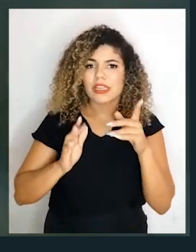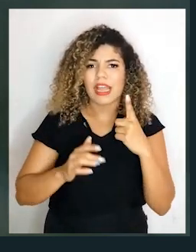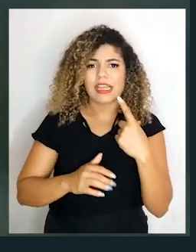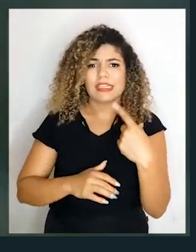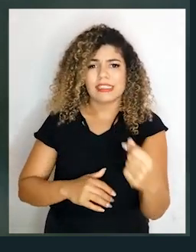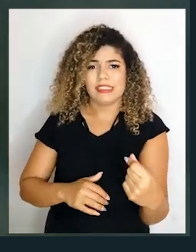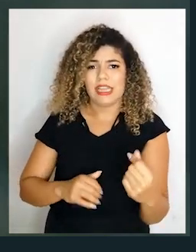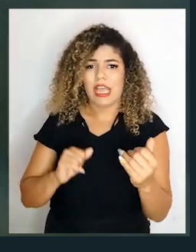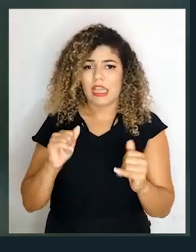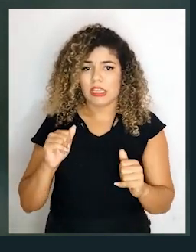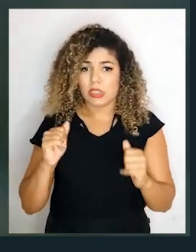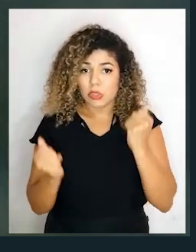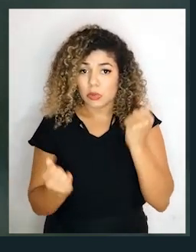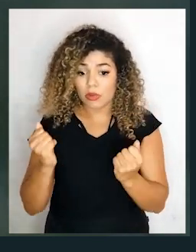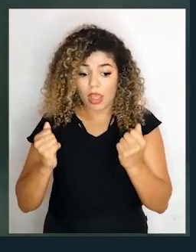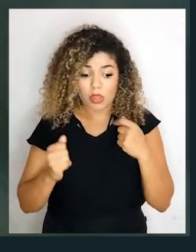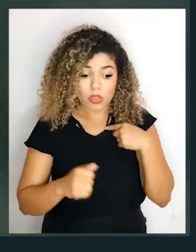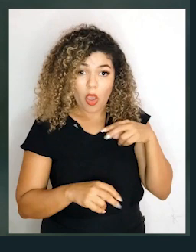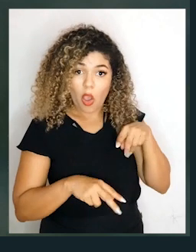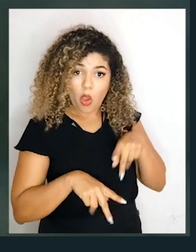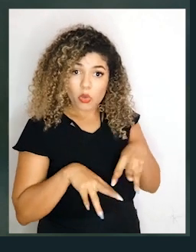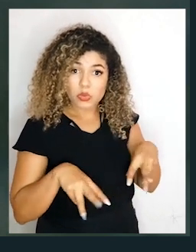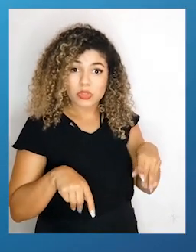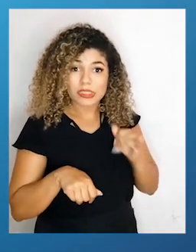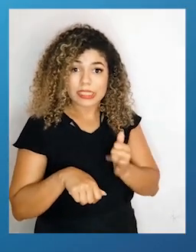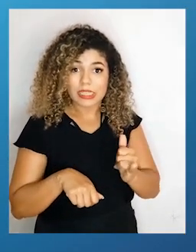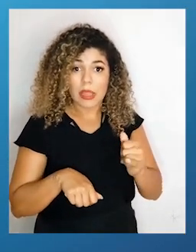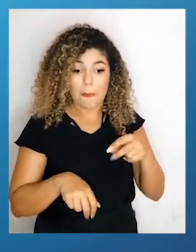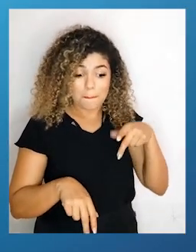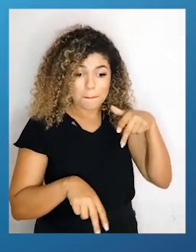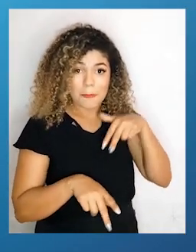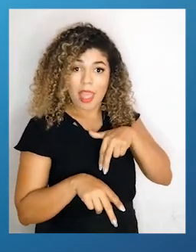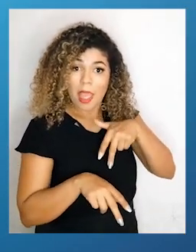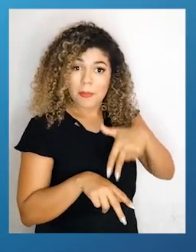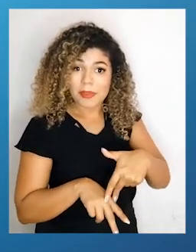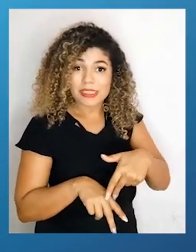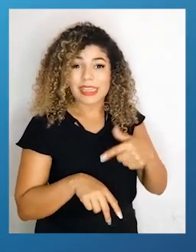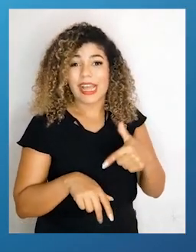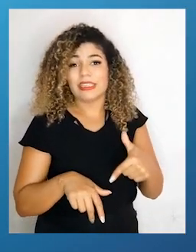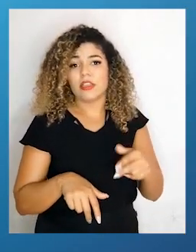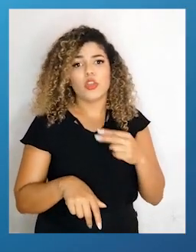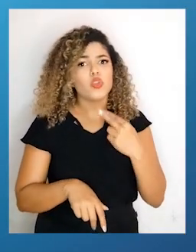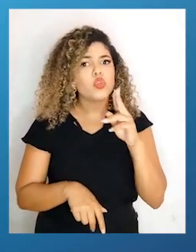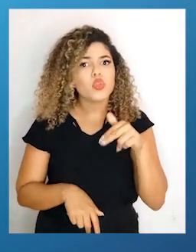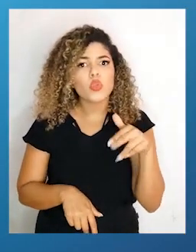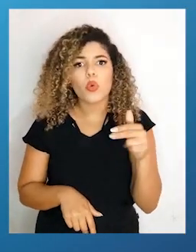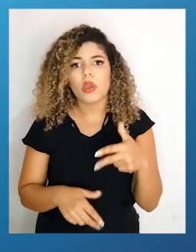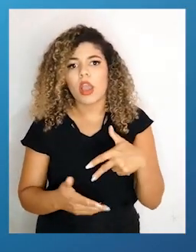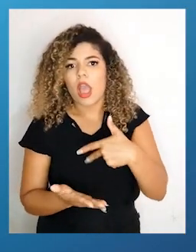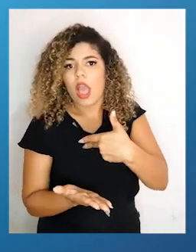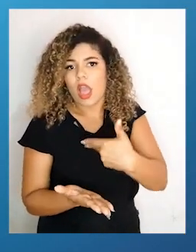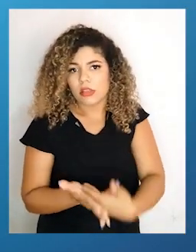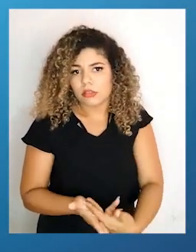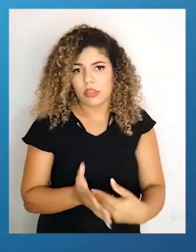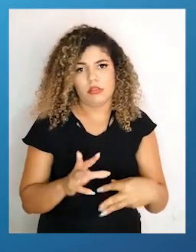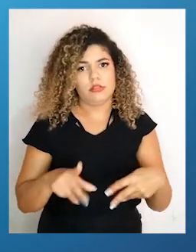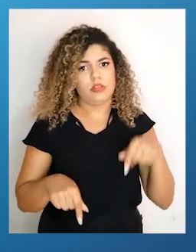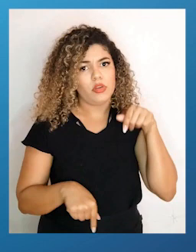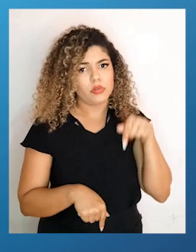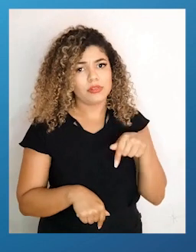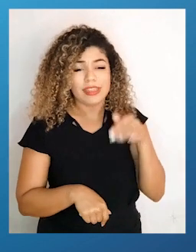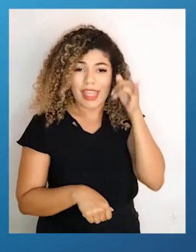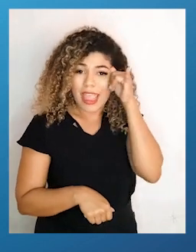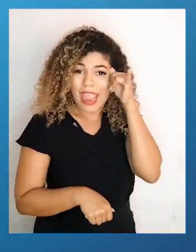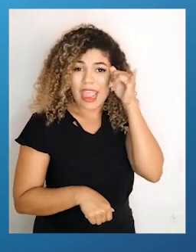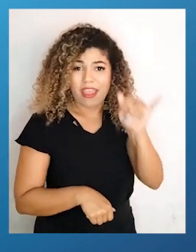está eletrizado ainda. Você pode sofrer uma descarga elétrica. Nunca deite no chão, pois é nele que caem as descargas elétricas. Então, todo